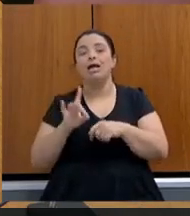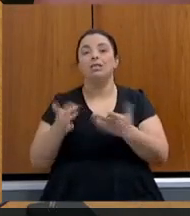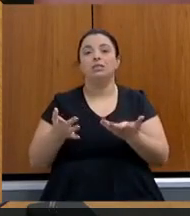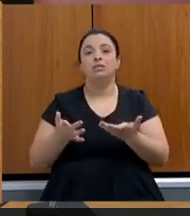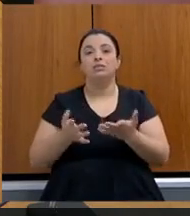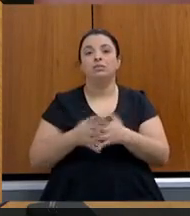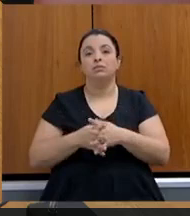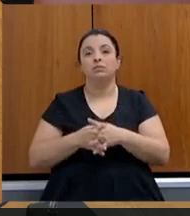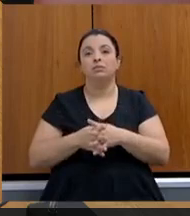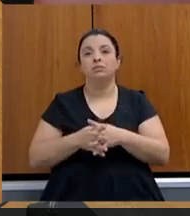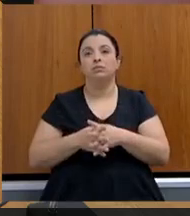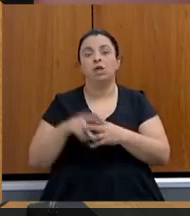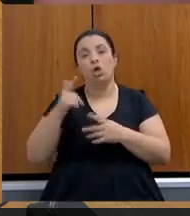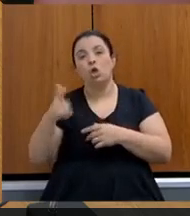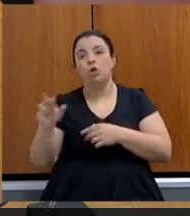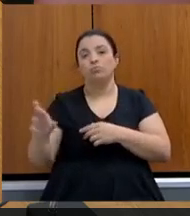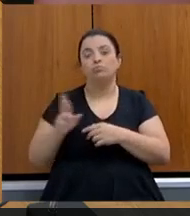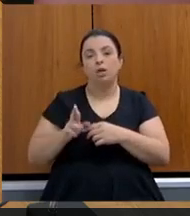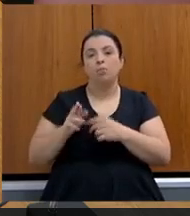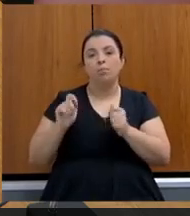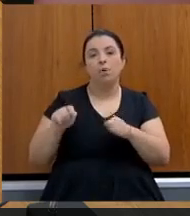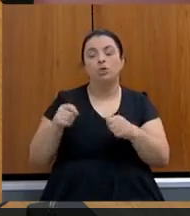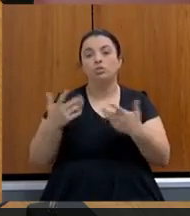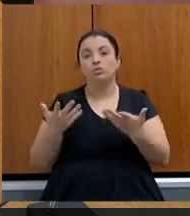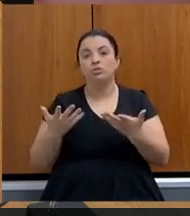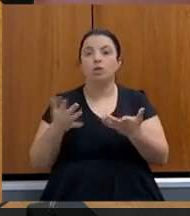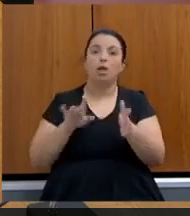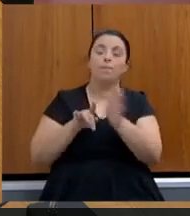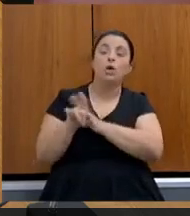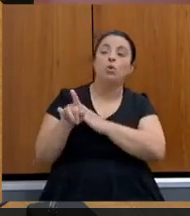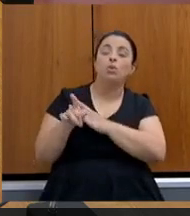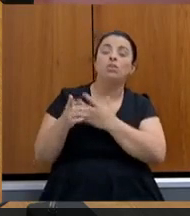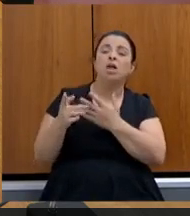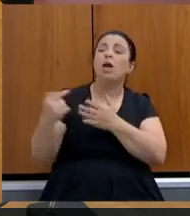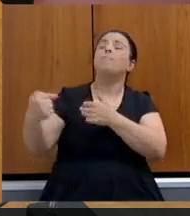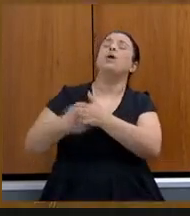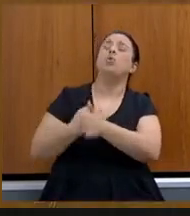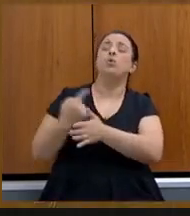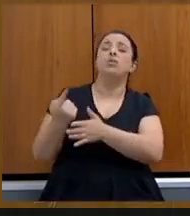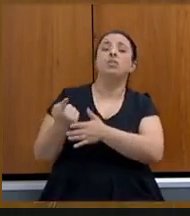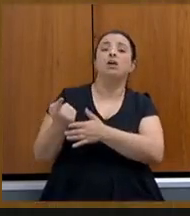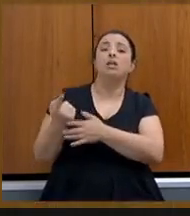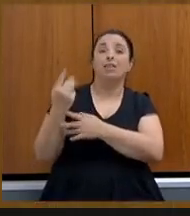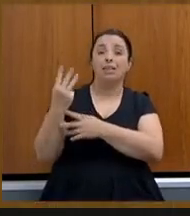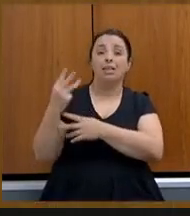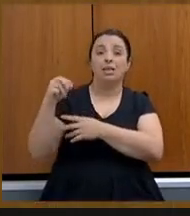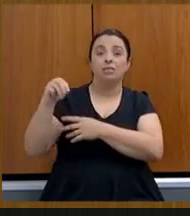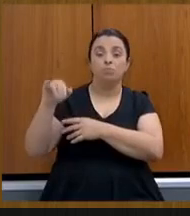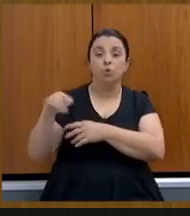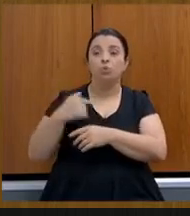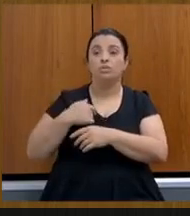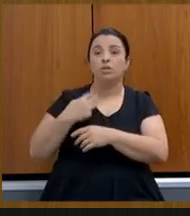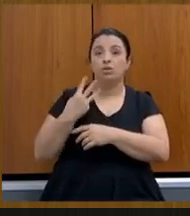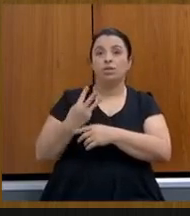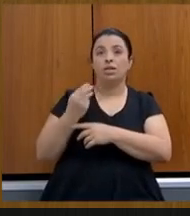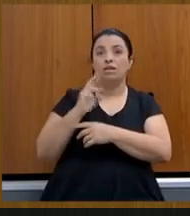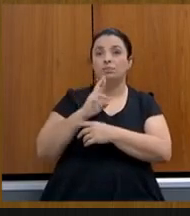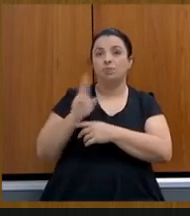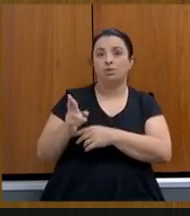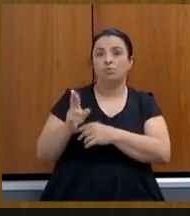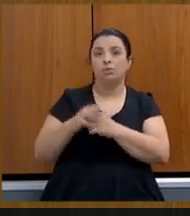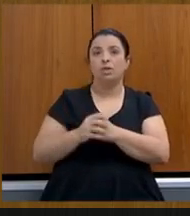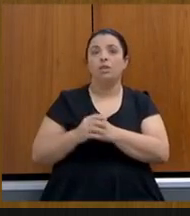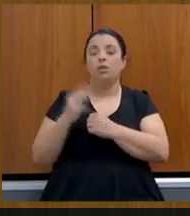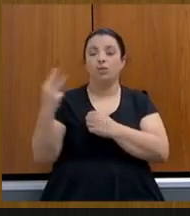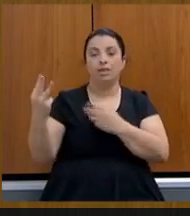demais tem réplica tá então a pergunta dura quanto tempo Três aí eu tenho três e a réplica também